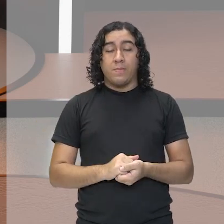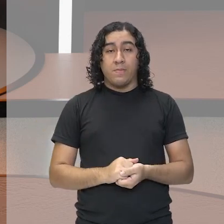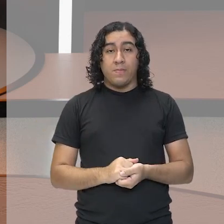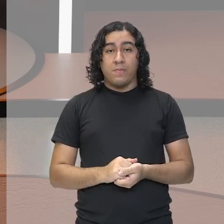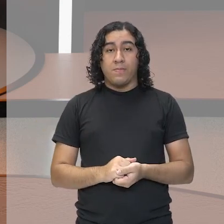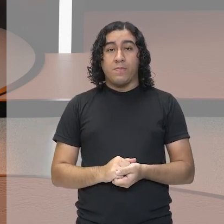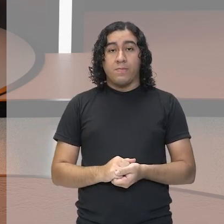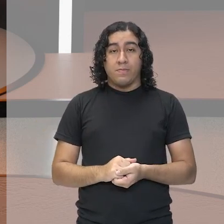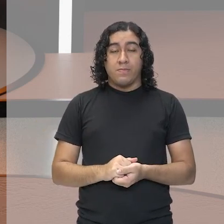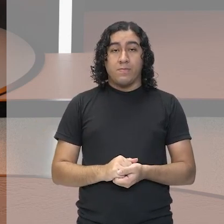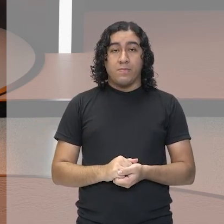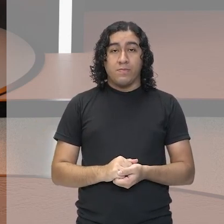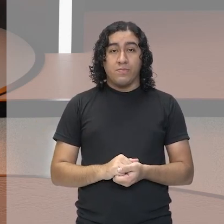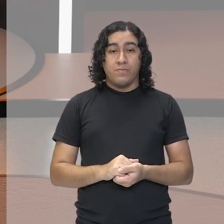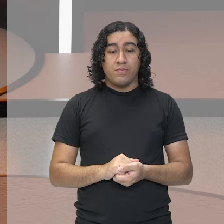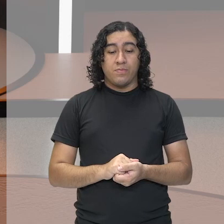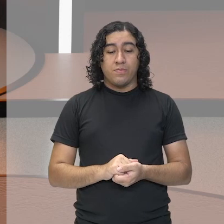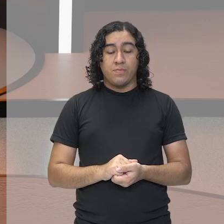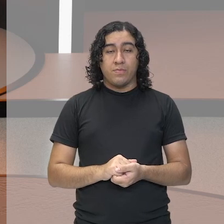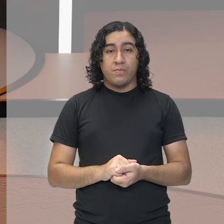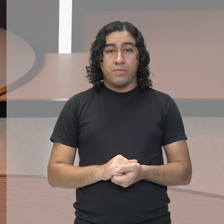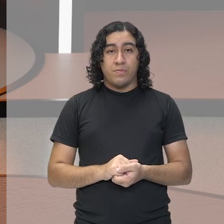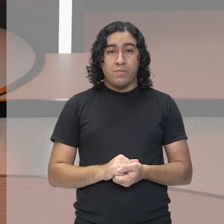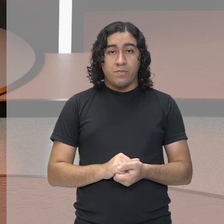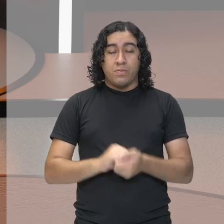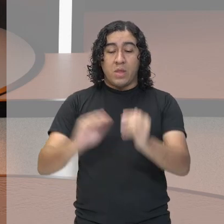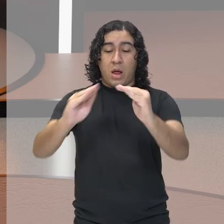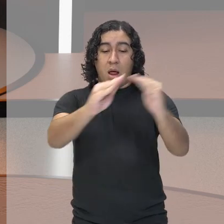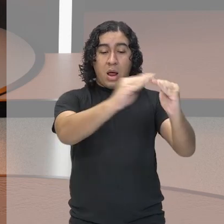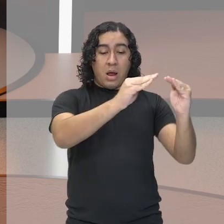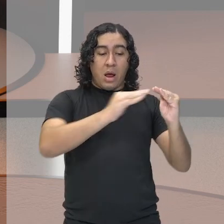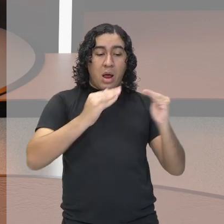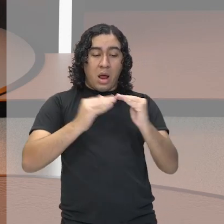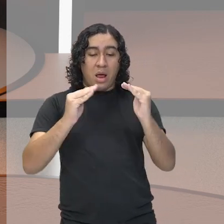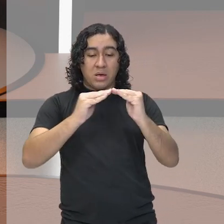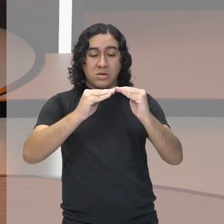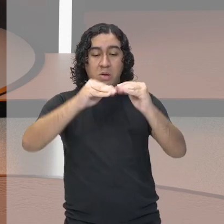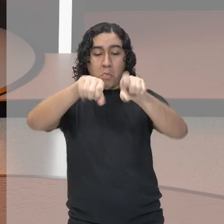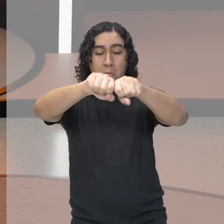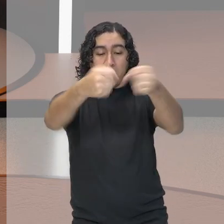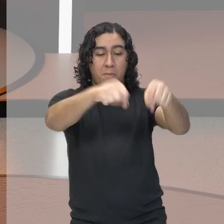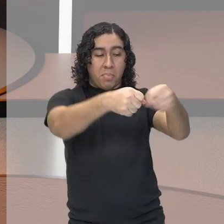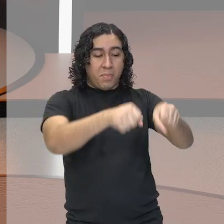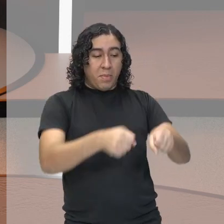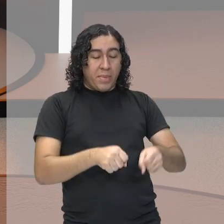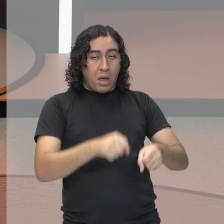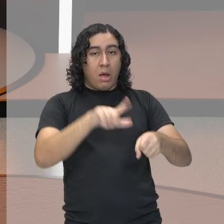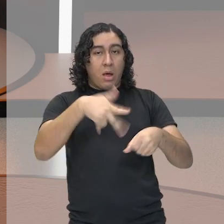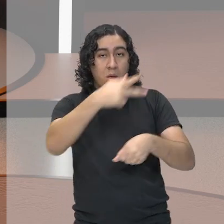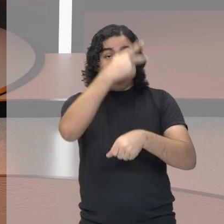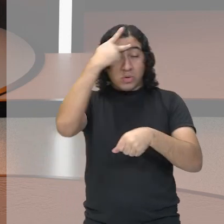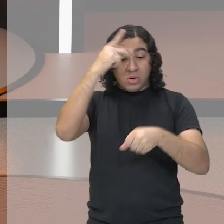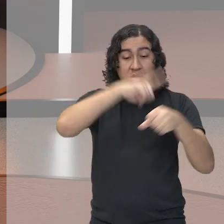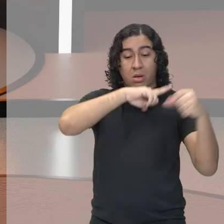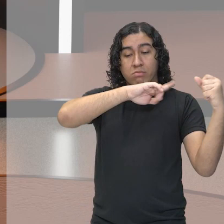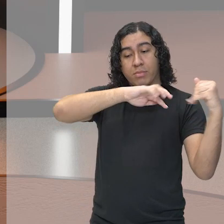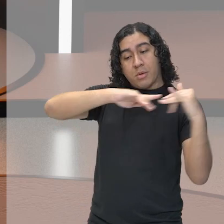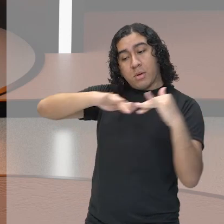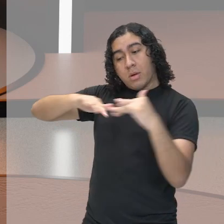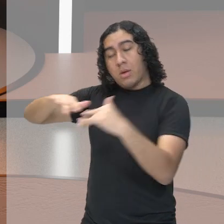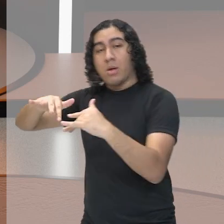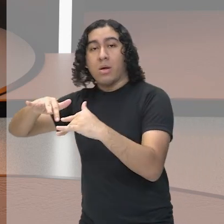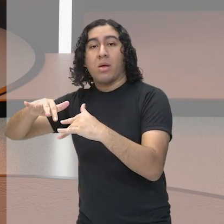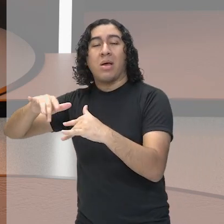vão derrubar ali as casas das pessoas, e as pessoas vão para os morros, né? A pessoa mora no centro da cidade, perto